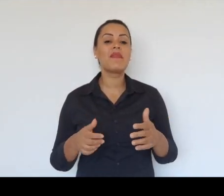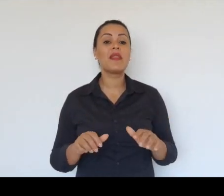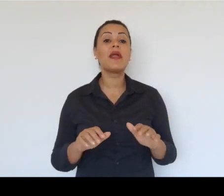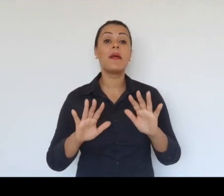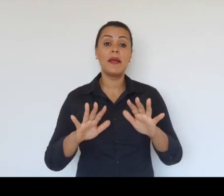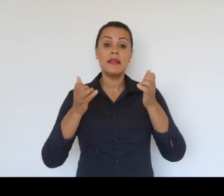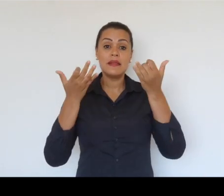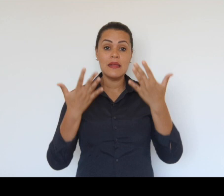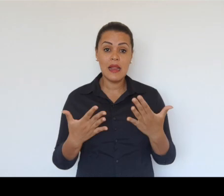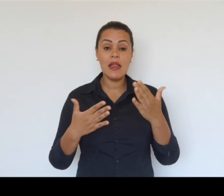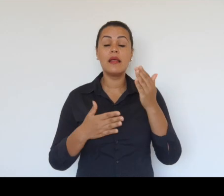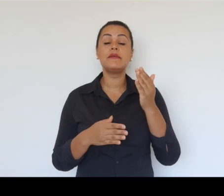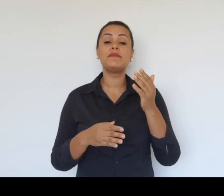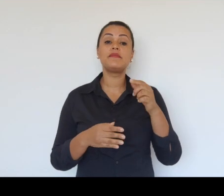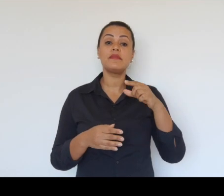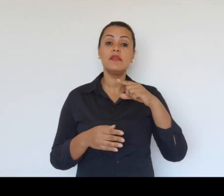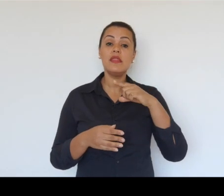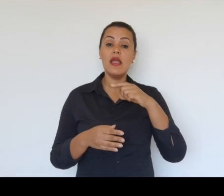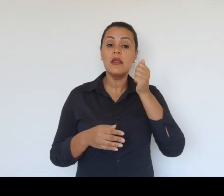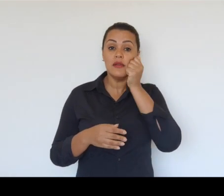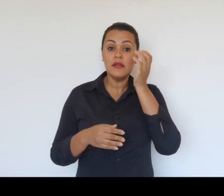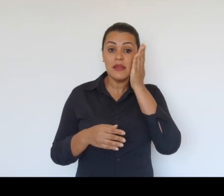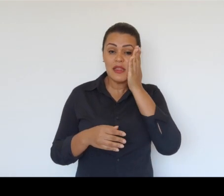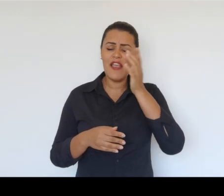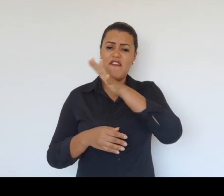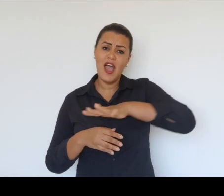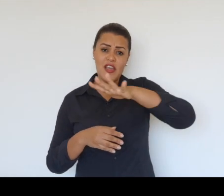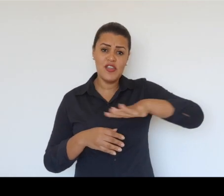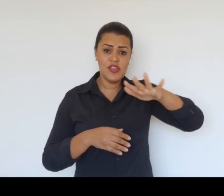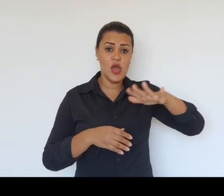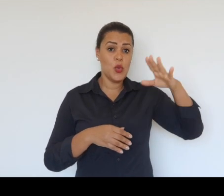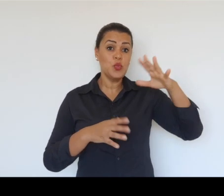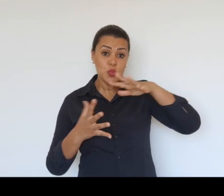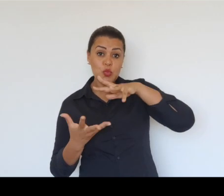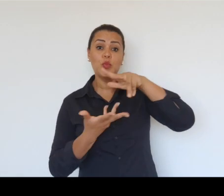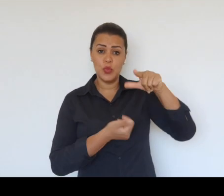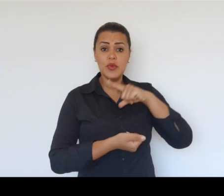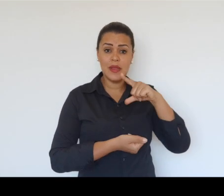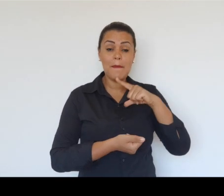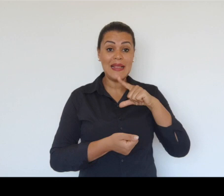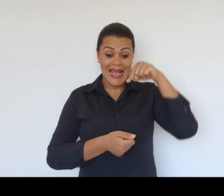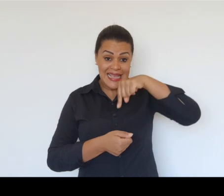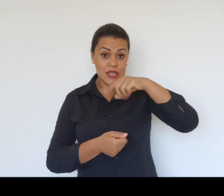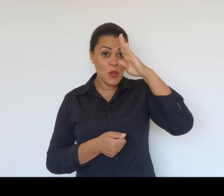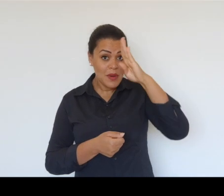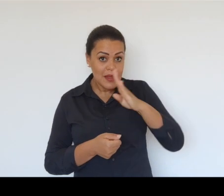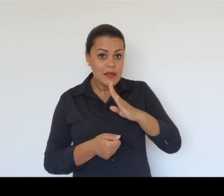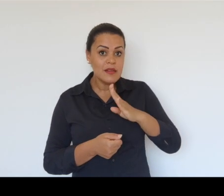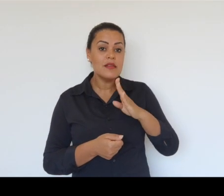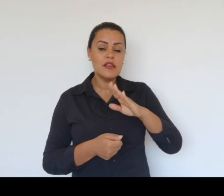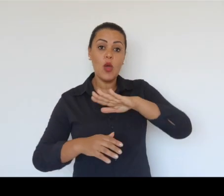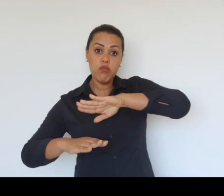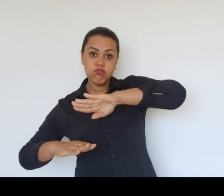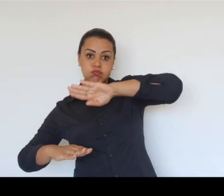Vou esclarecer que sambaqui existem em várias regiões do mundo, né? Mas os brasileiros, eles têm algumas peculiaridades, como o